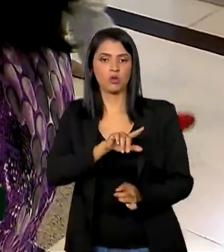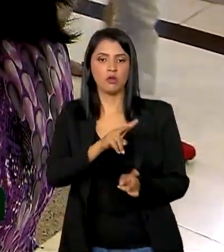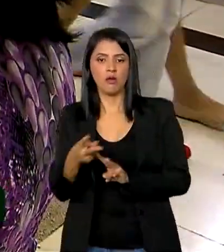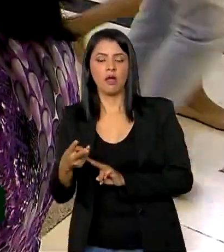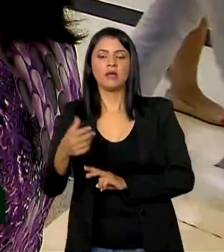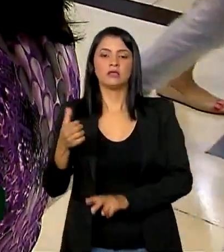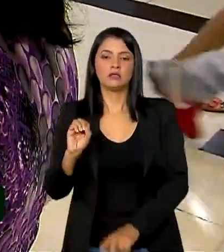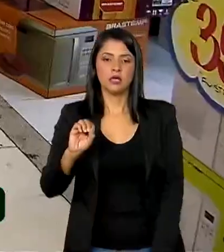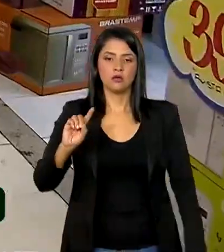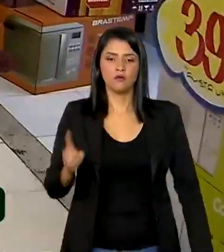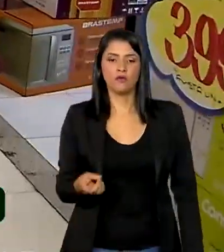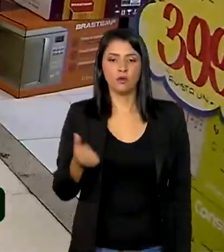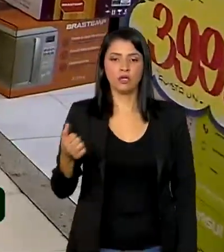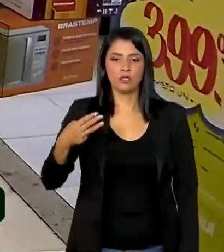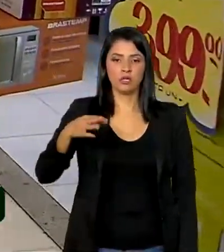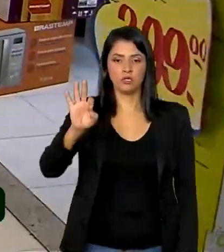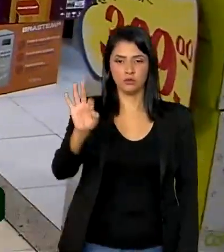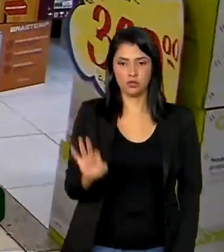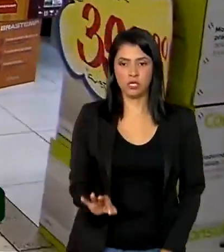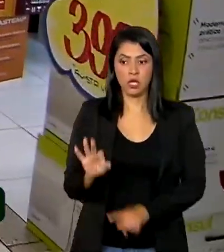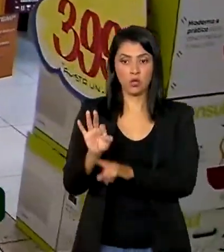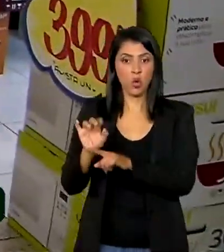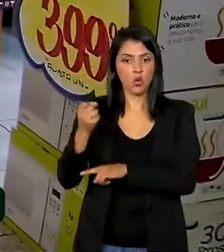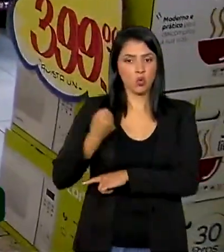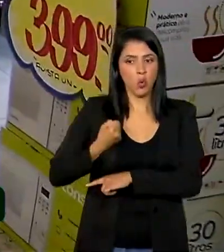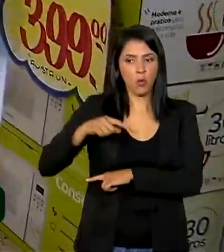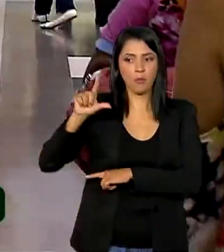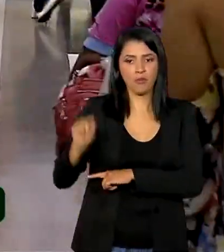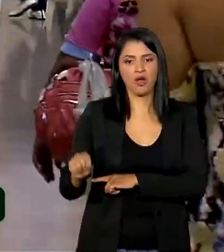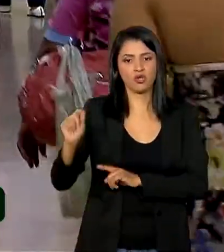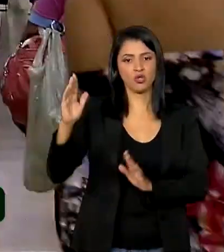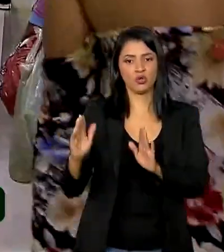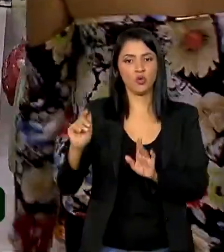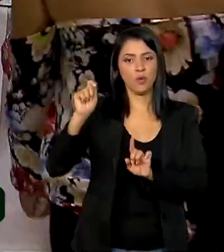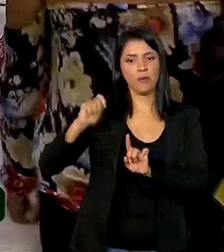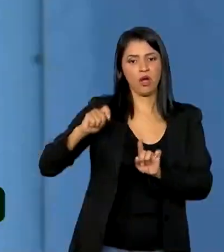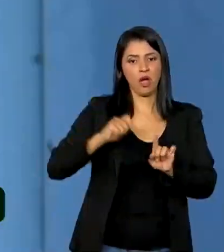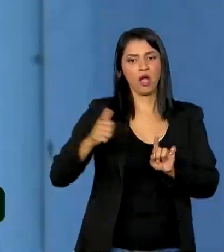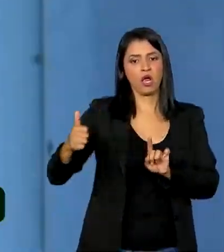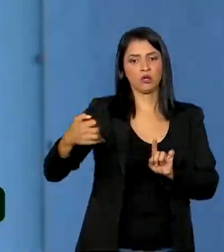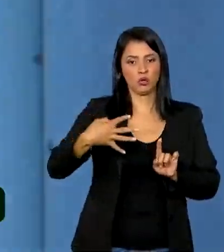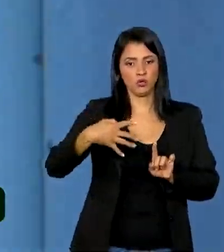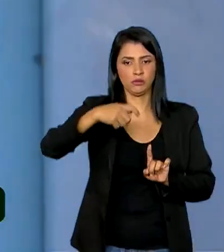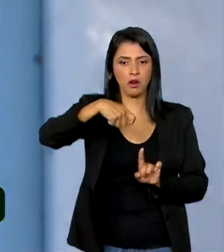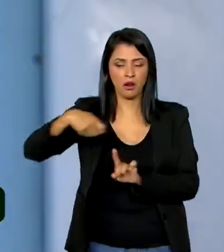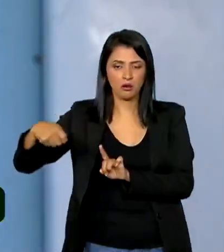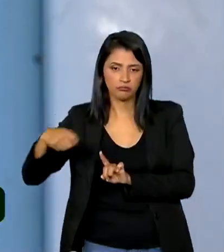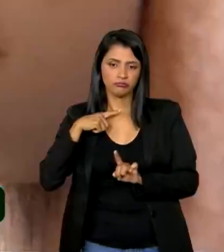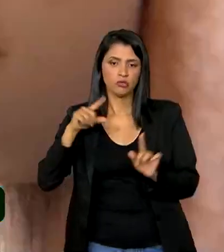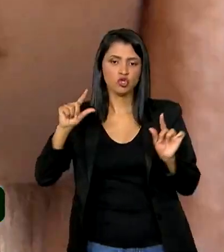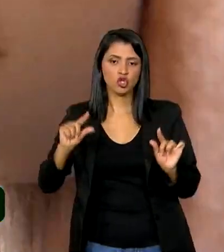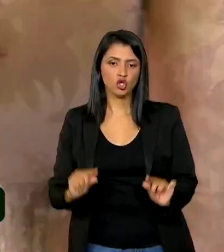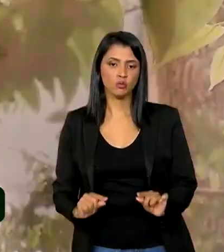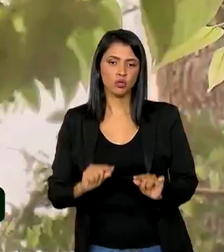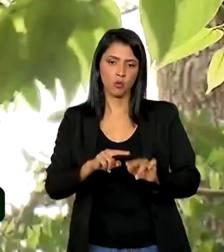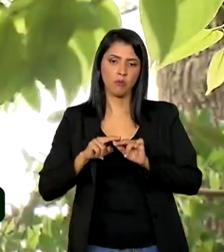na proteção desses princípios. Somente uma democracia revigorada nos